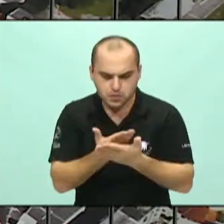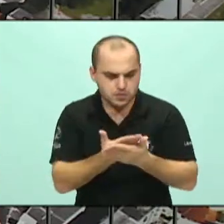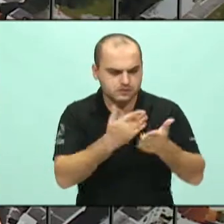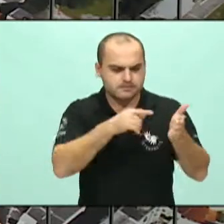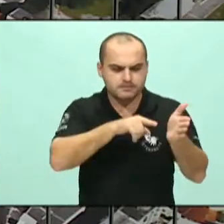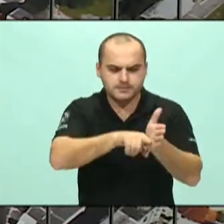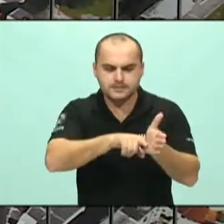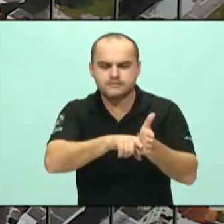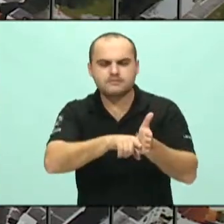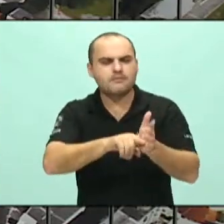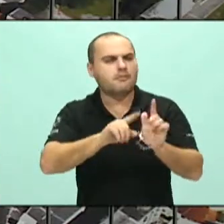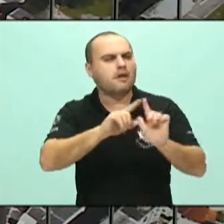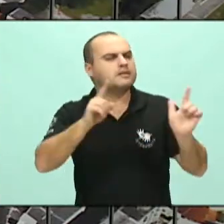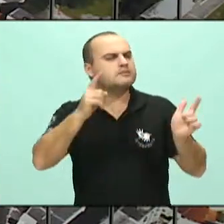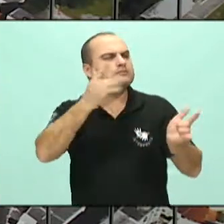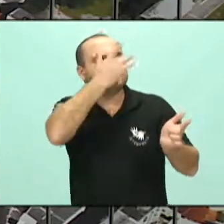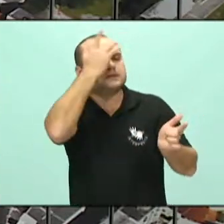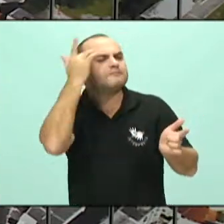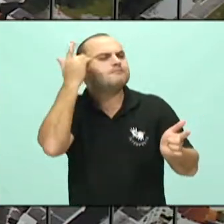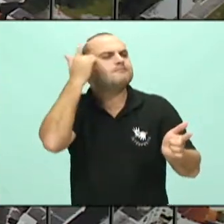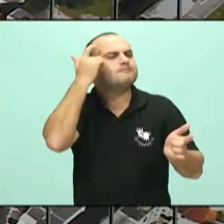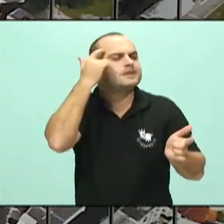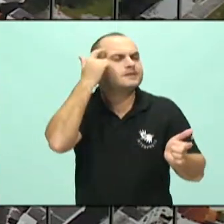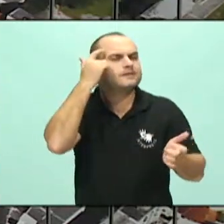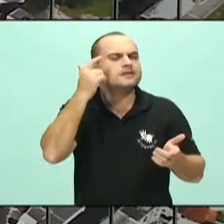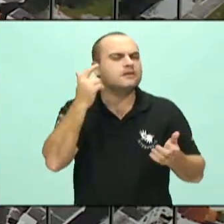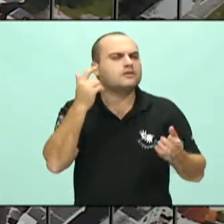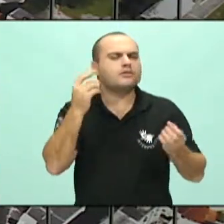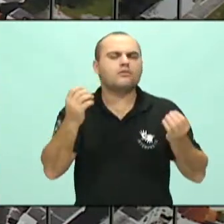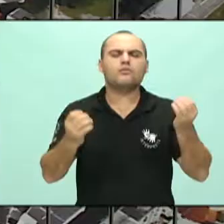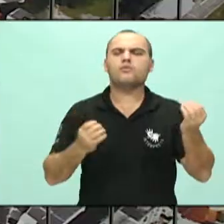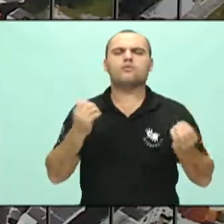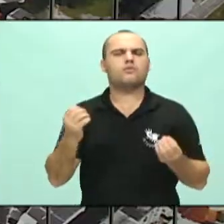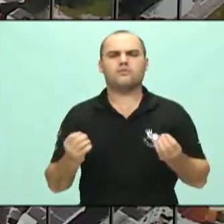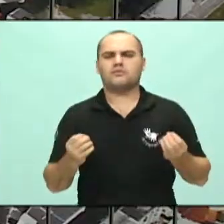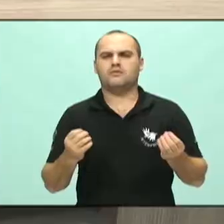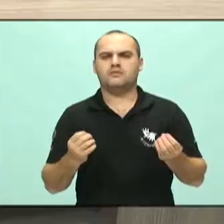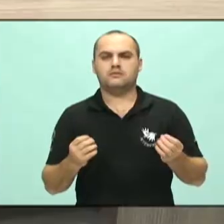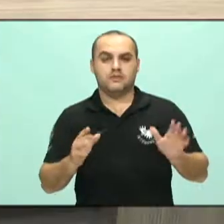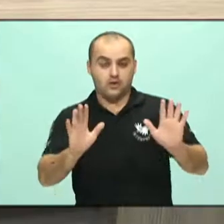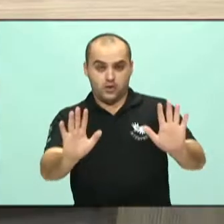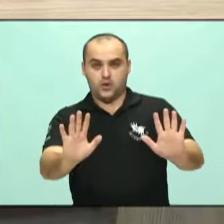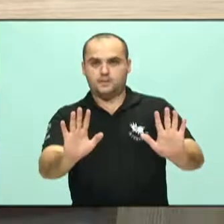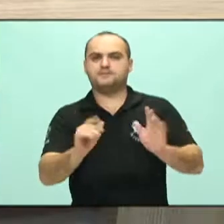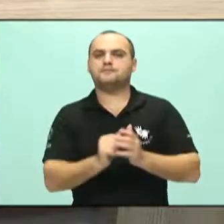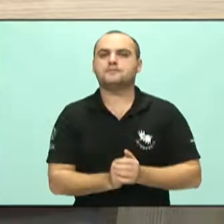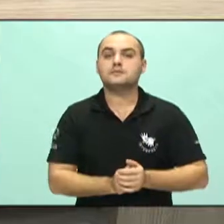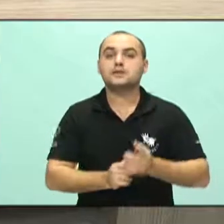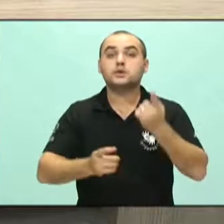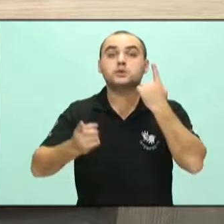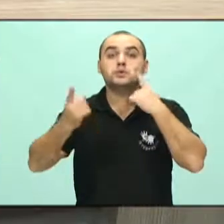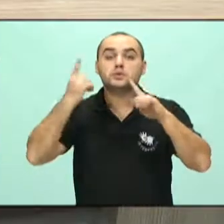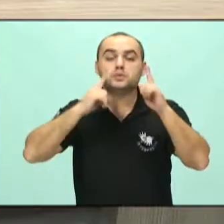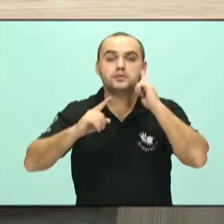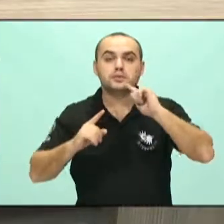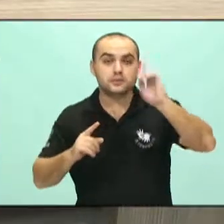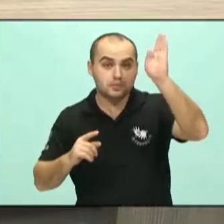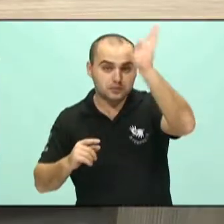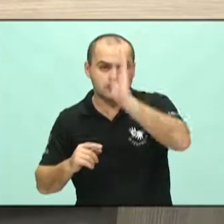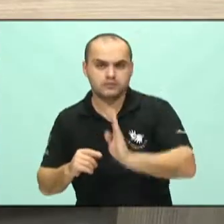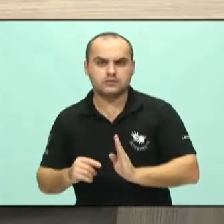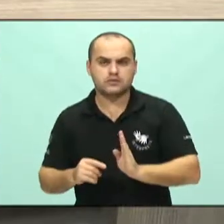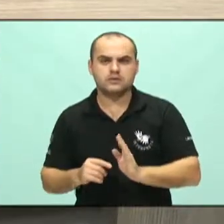mas como? Né? Um fato, vamos lá, o descobrimento do Brasil. Se já aconteceu.